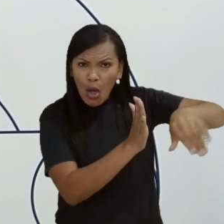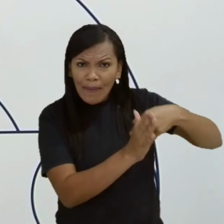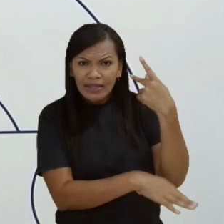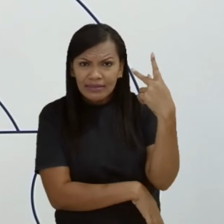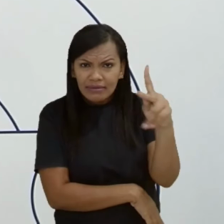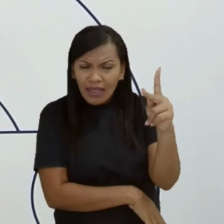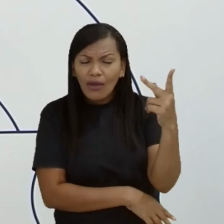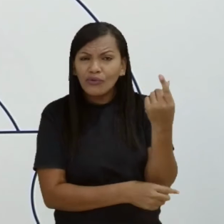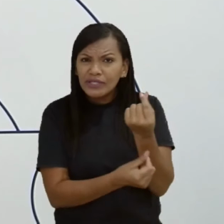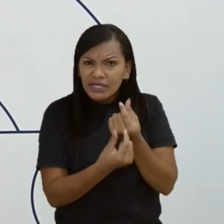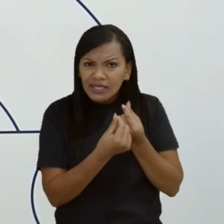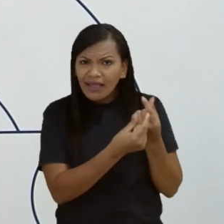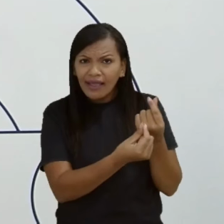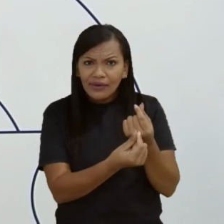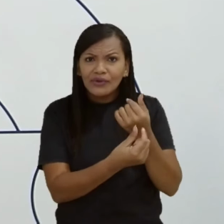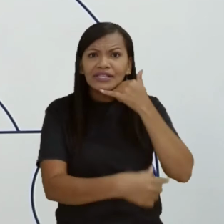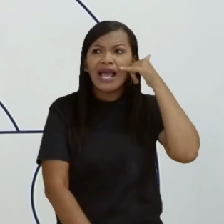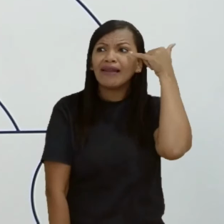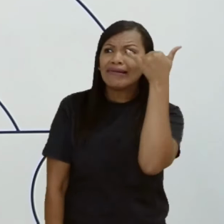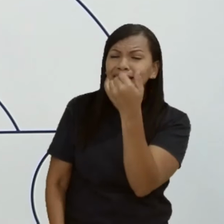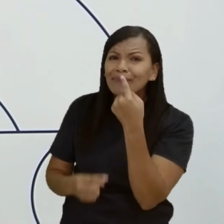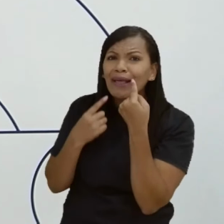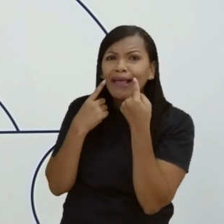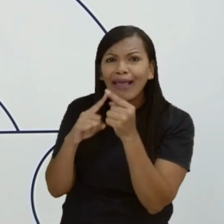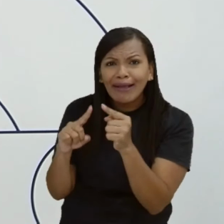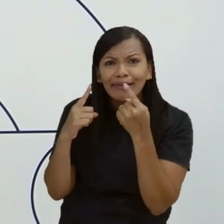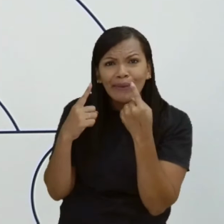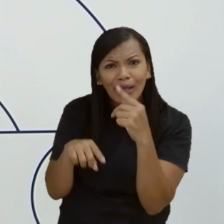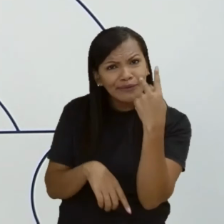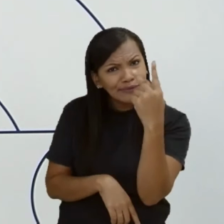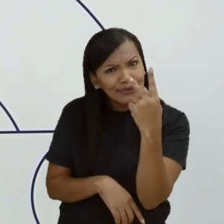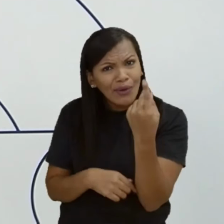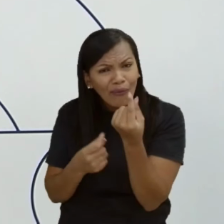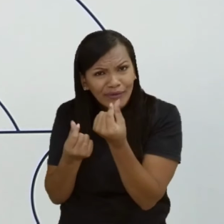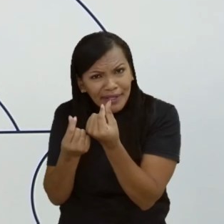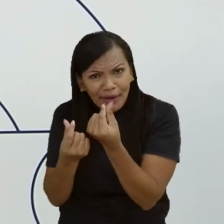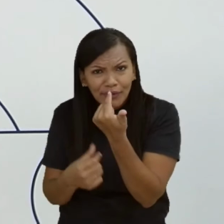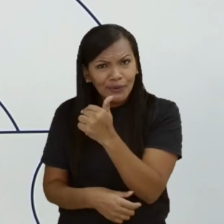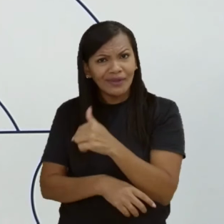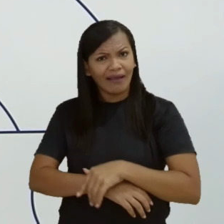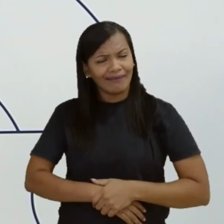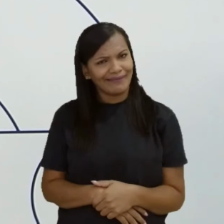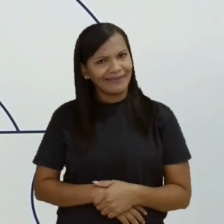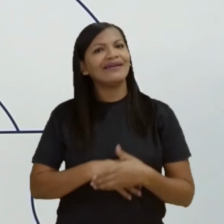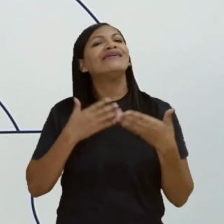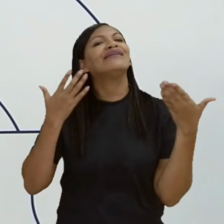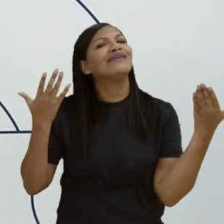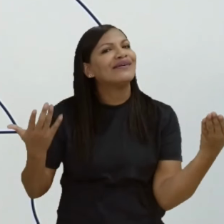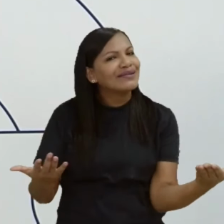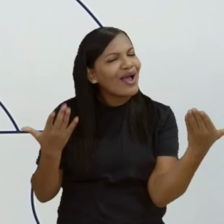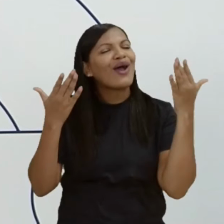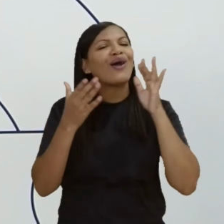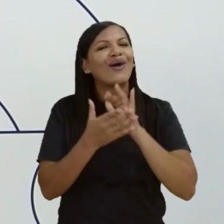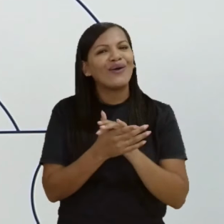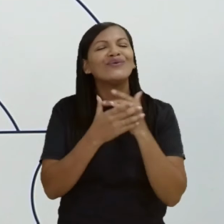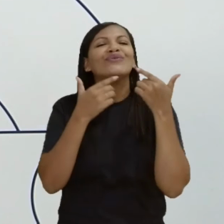de invadir sua conta para reclamar do seu saldo, não é verdade? Então, esse humor foi